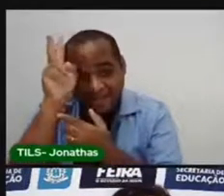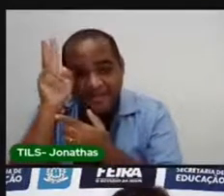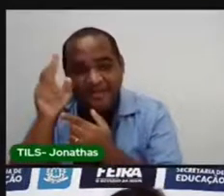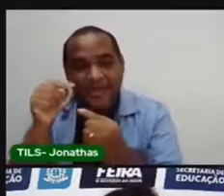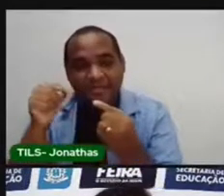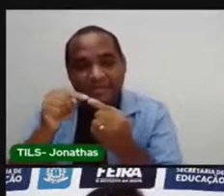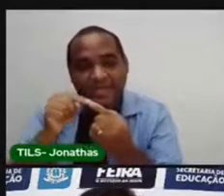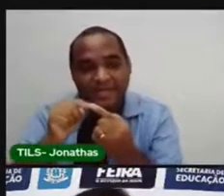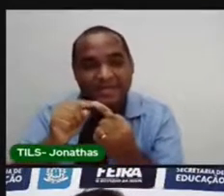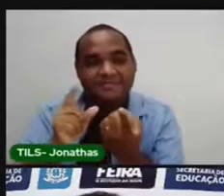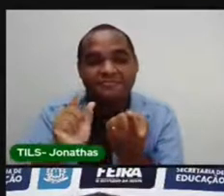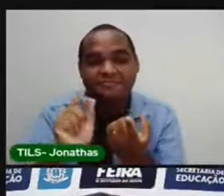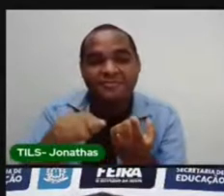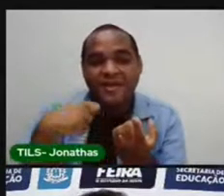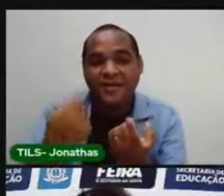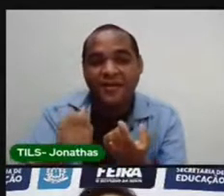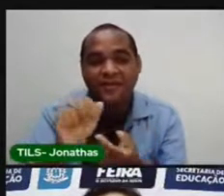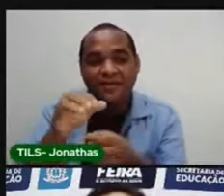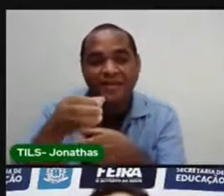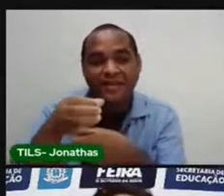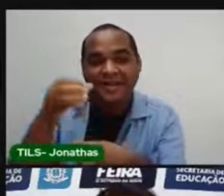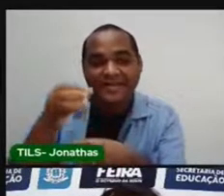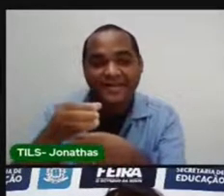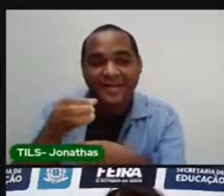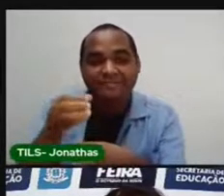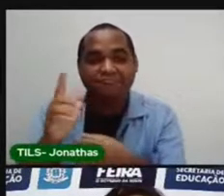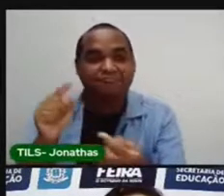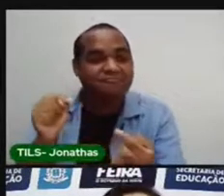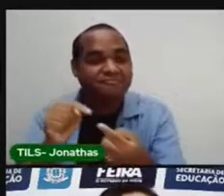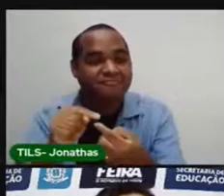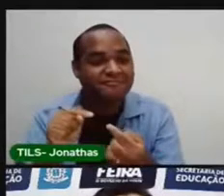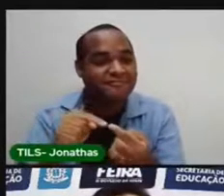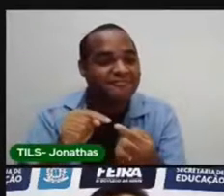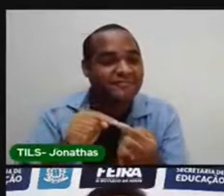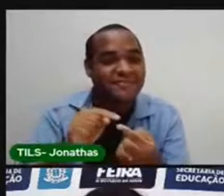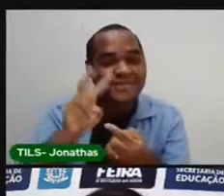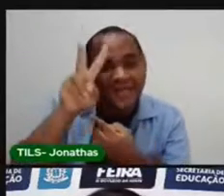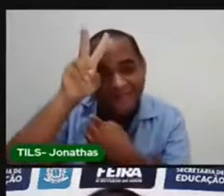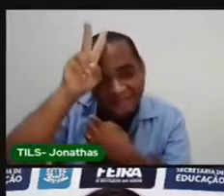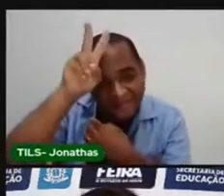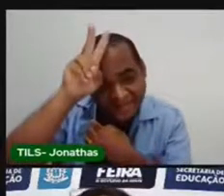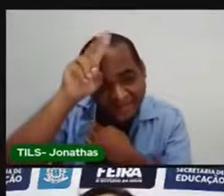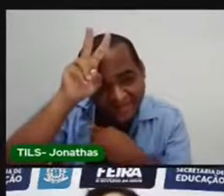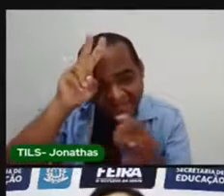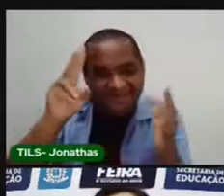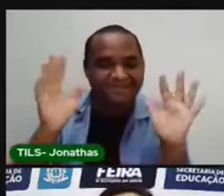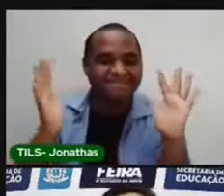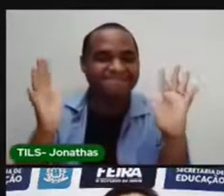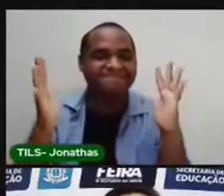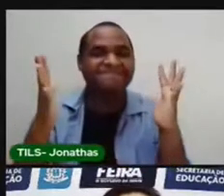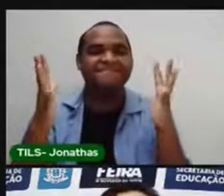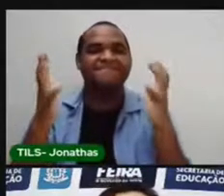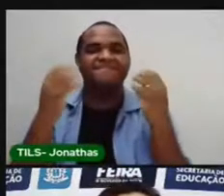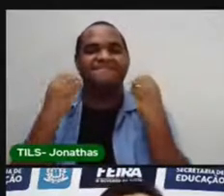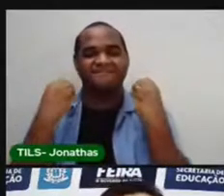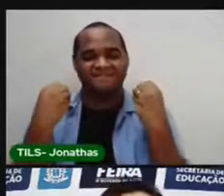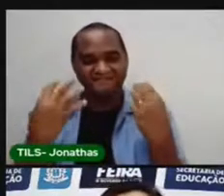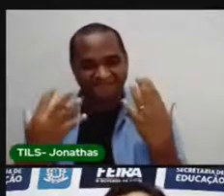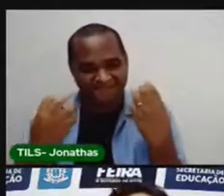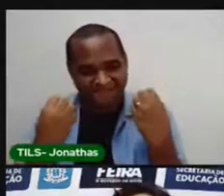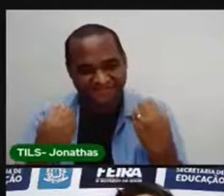com lata. Isso mesmo, barata. Muito bem.